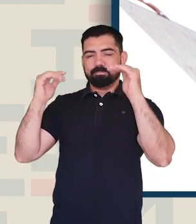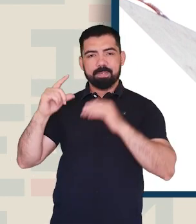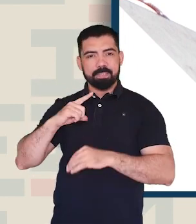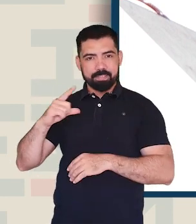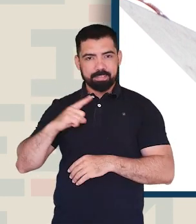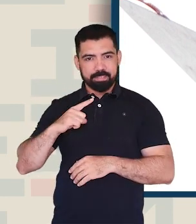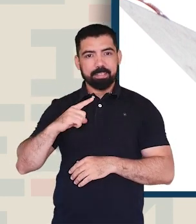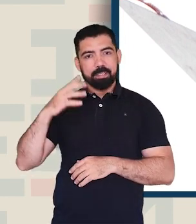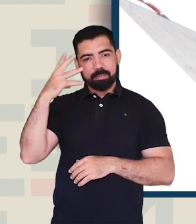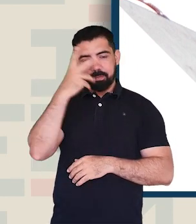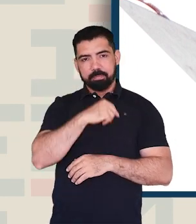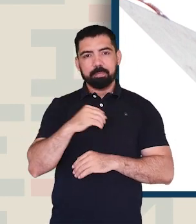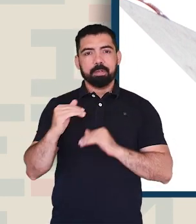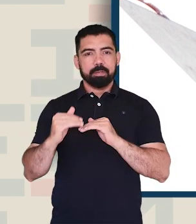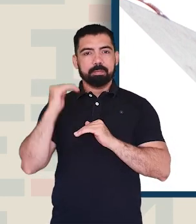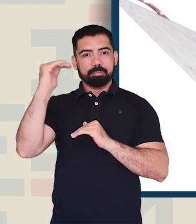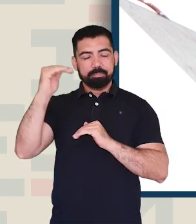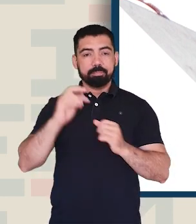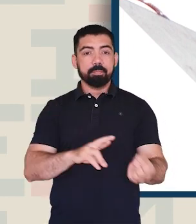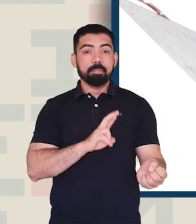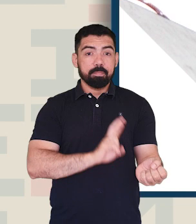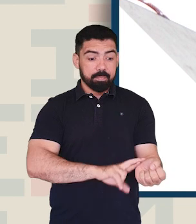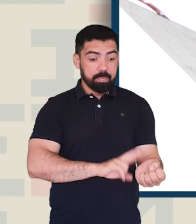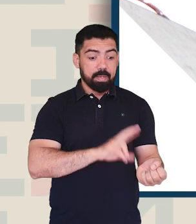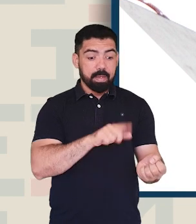cadeia do embelezamento. O ritmo é a base,